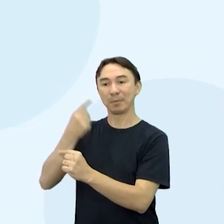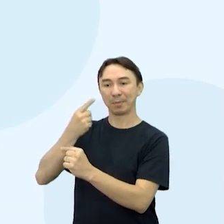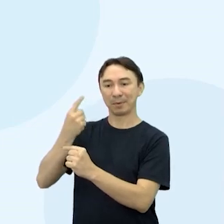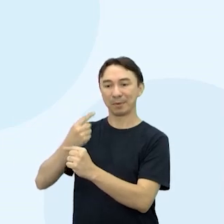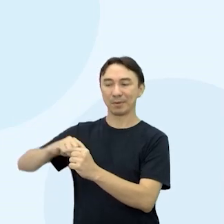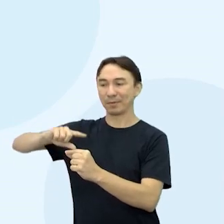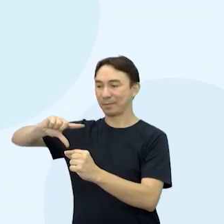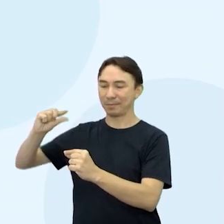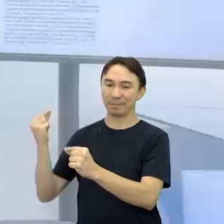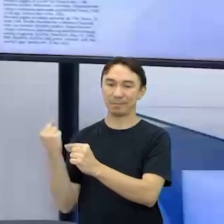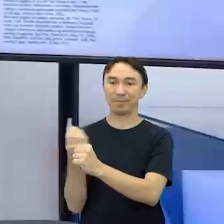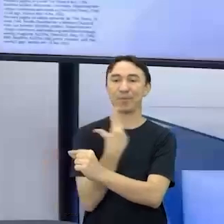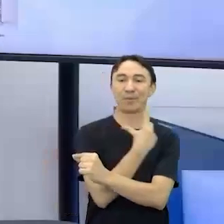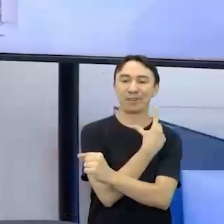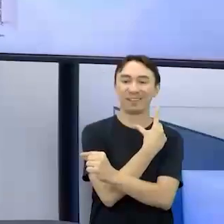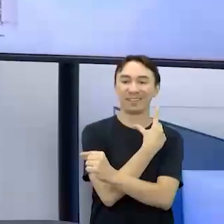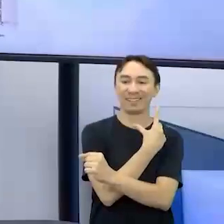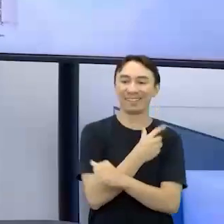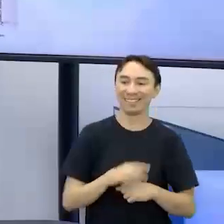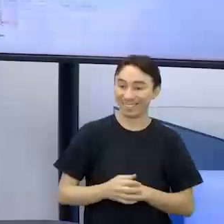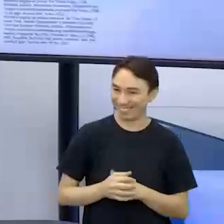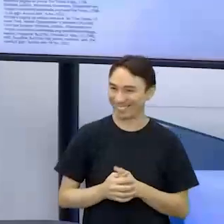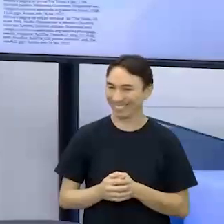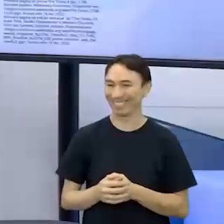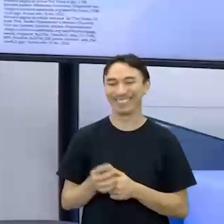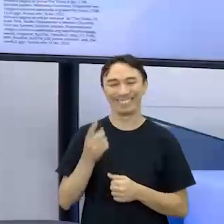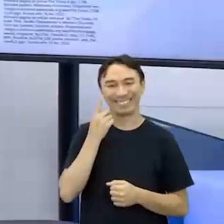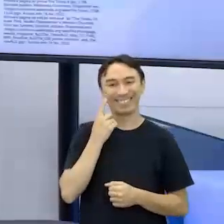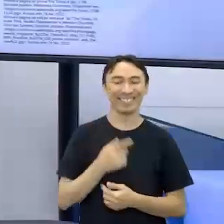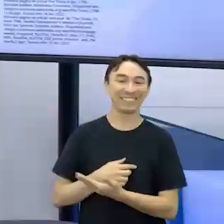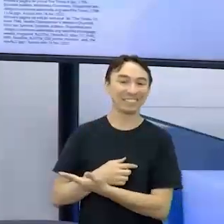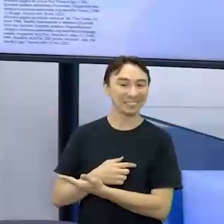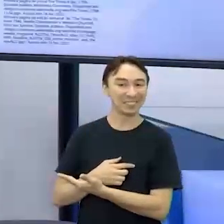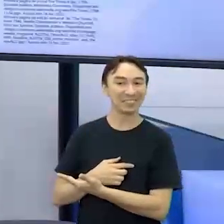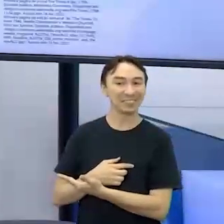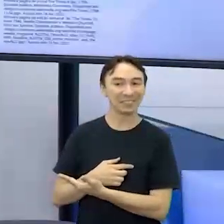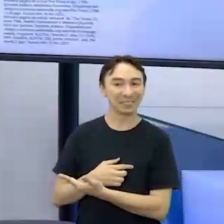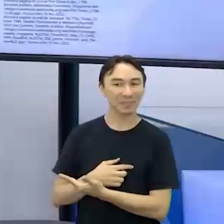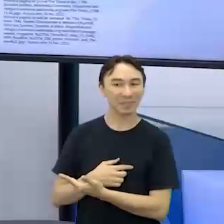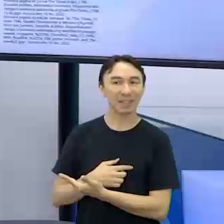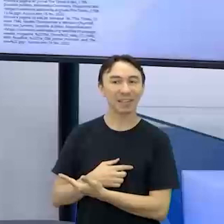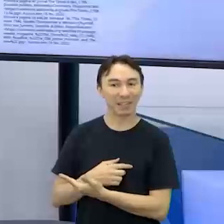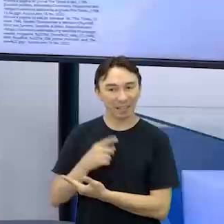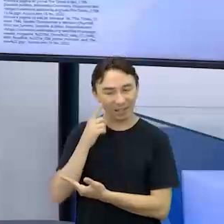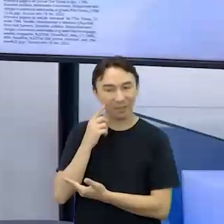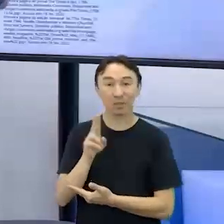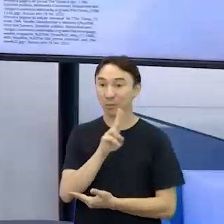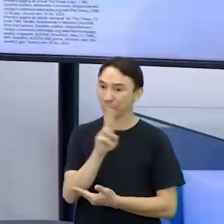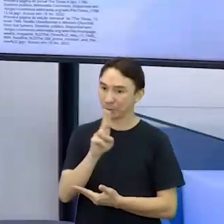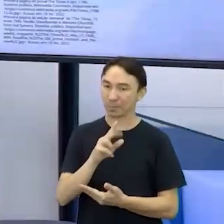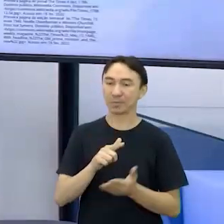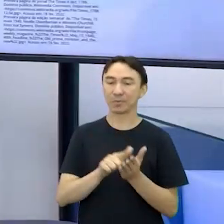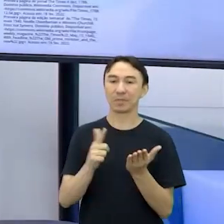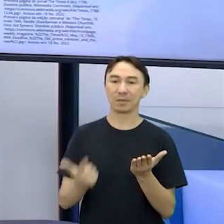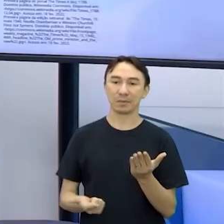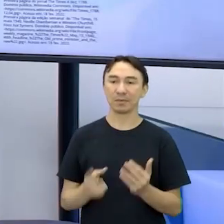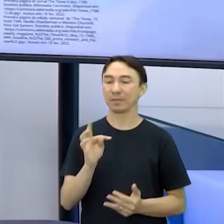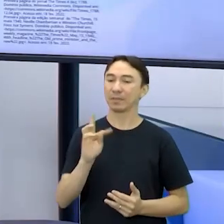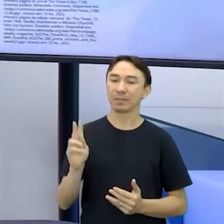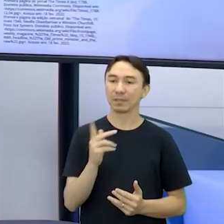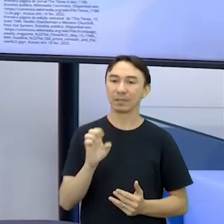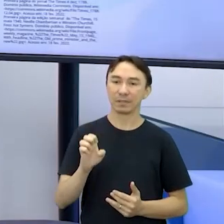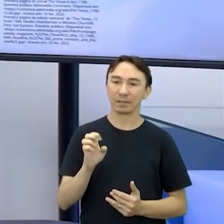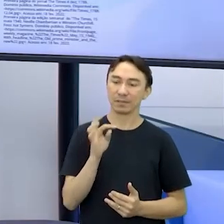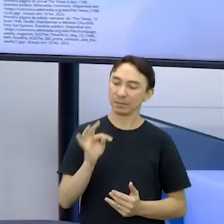tudo aí. Certo? Vamos lá então. Ah, não, volta lá. Anota aí. The Times é o nome do jornal. Certo?